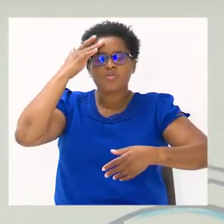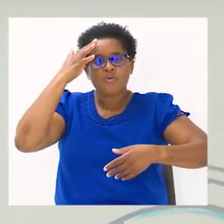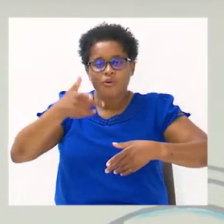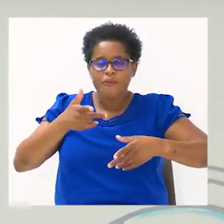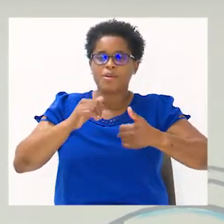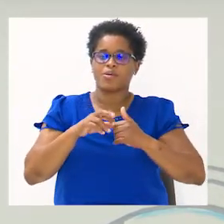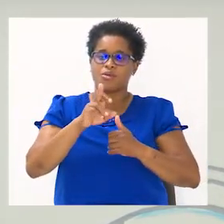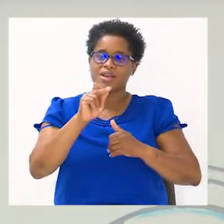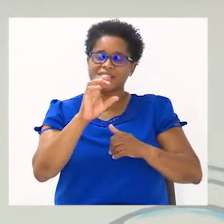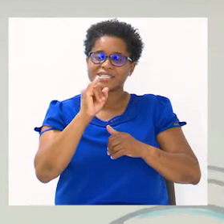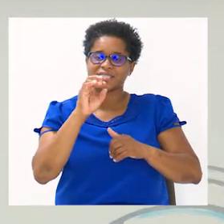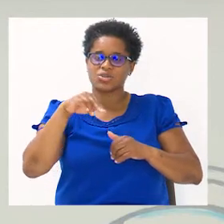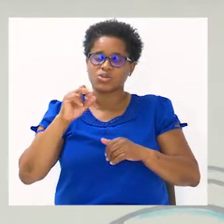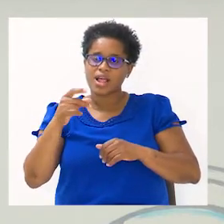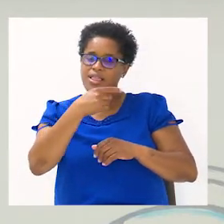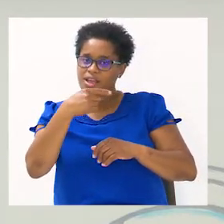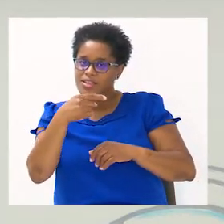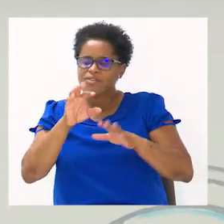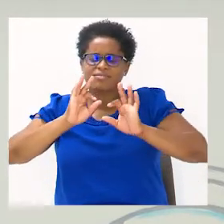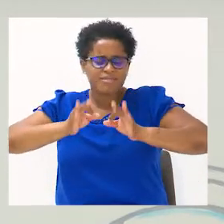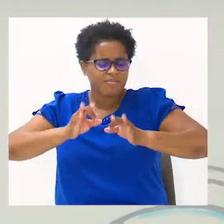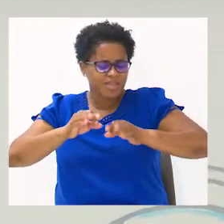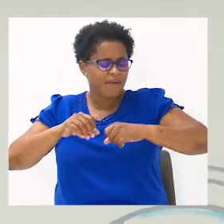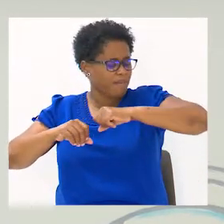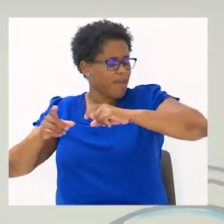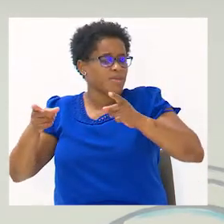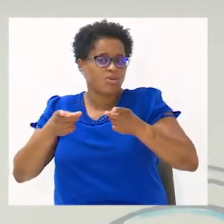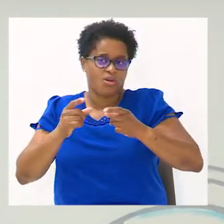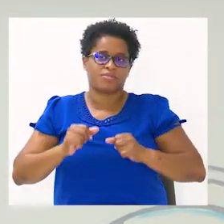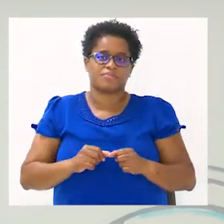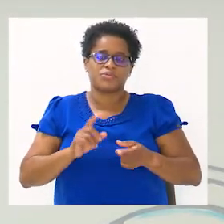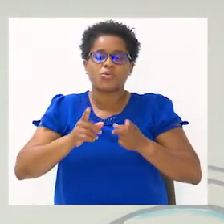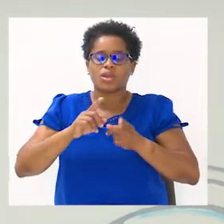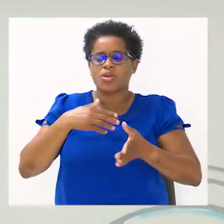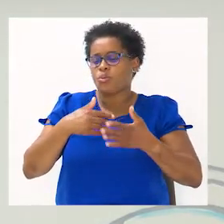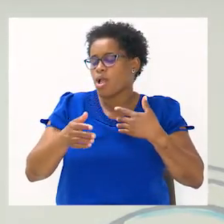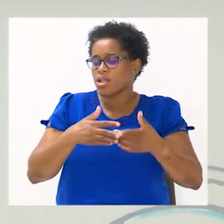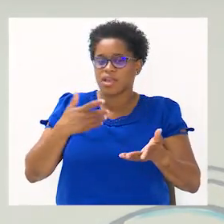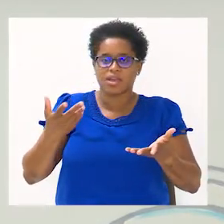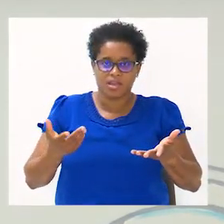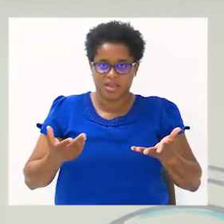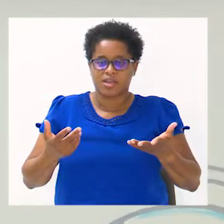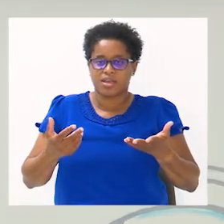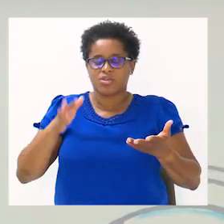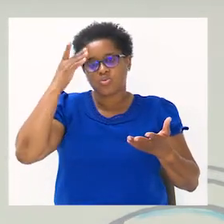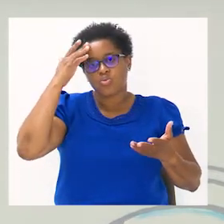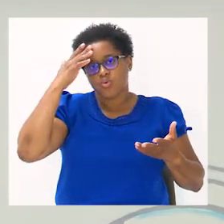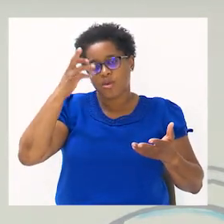qualquer número racional negativo, não é? É sempre menor do que